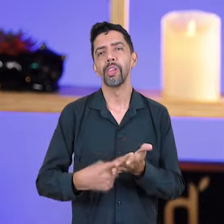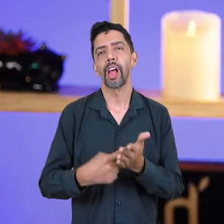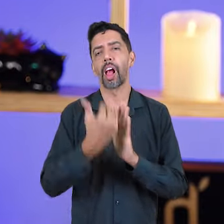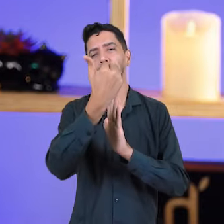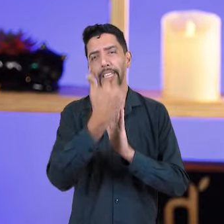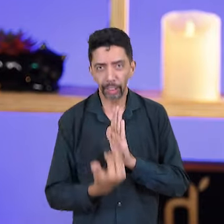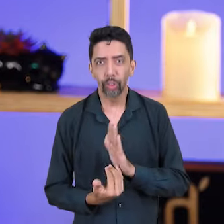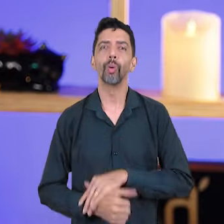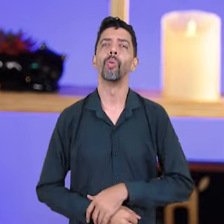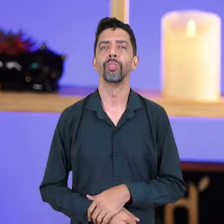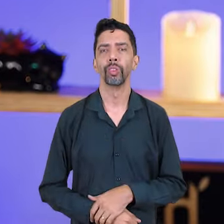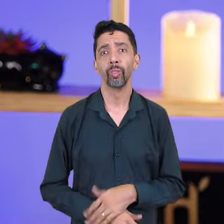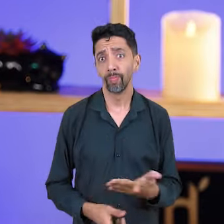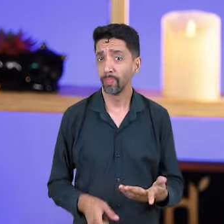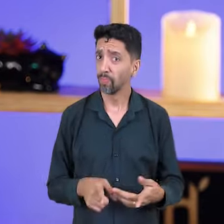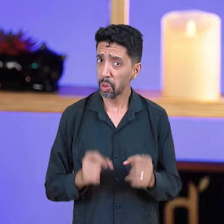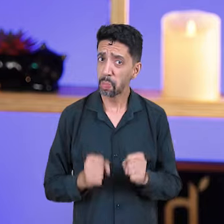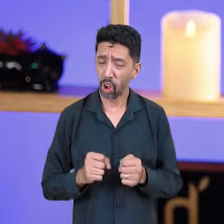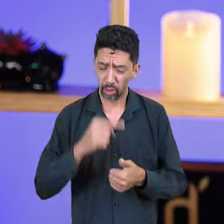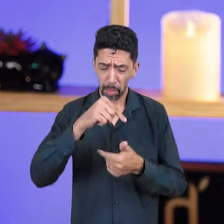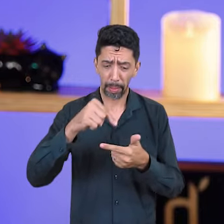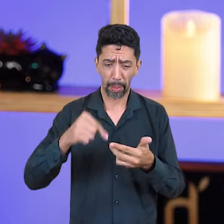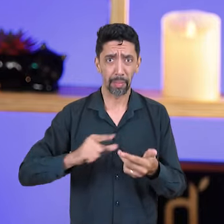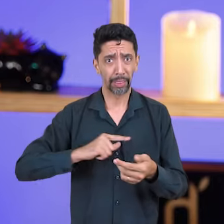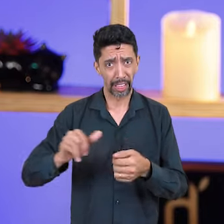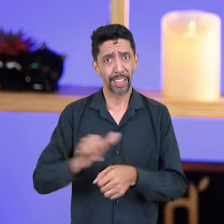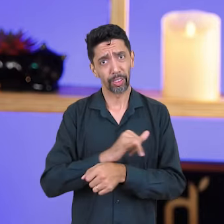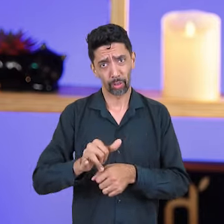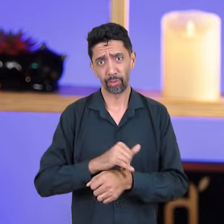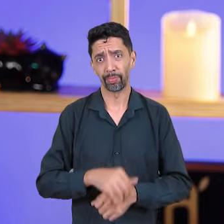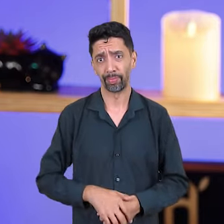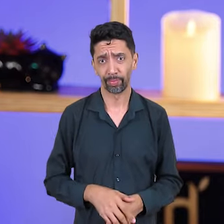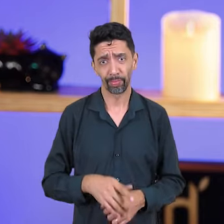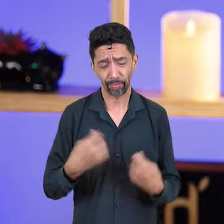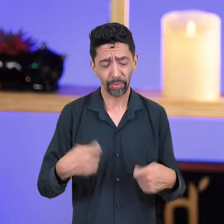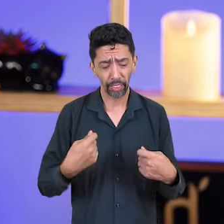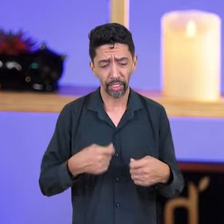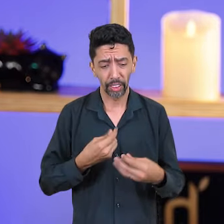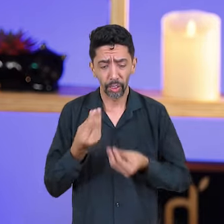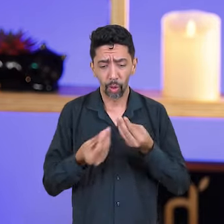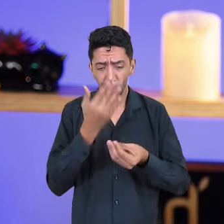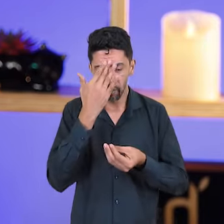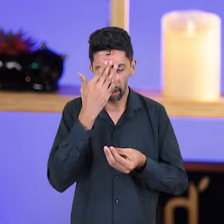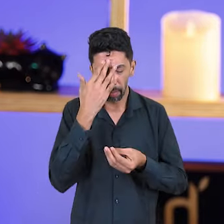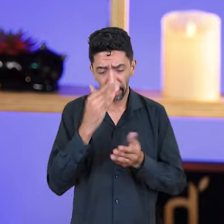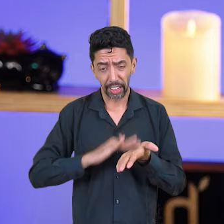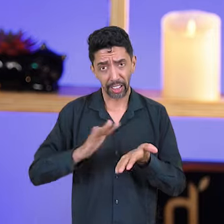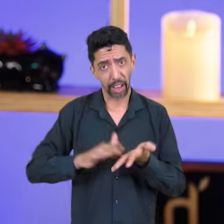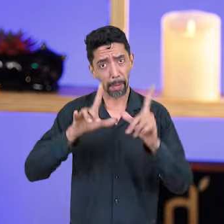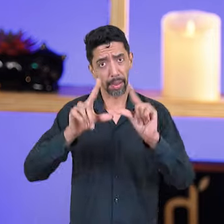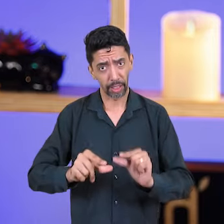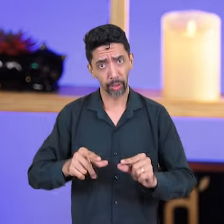muitas ações que precisam ser imediatamente acionadas para que você possa realmente reduzir